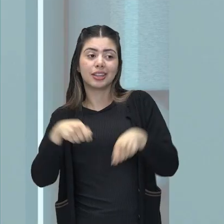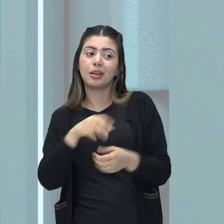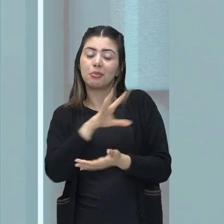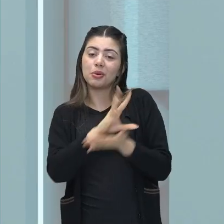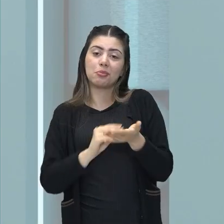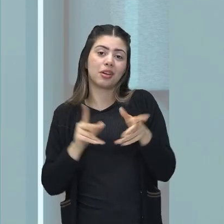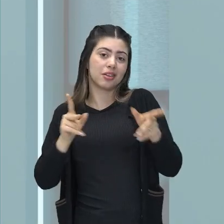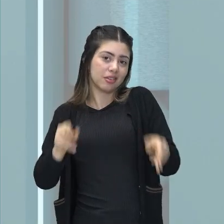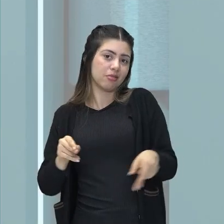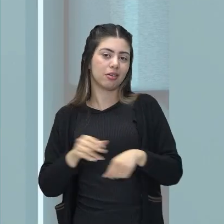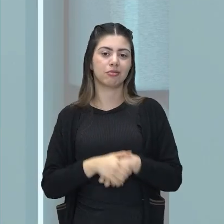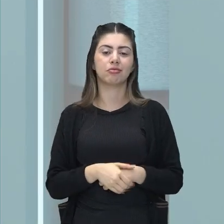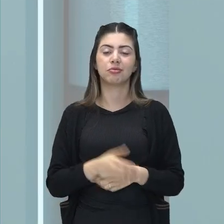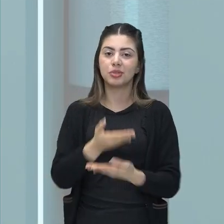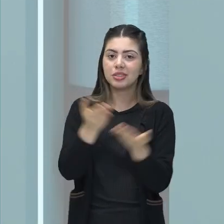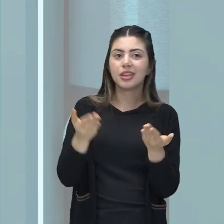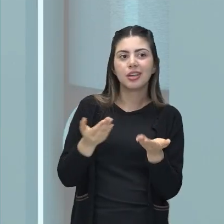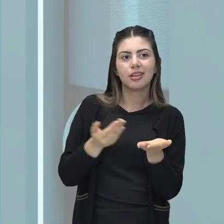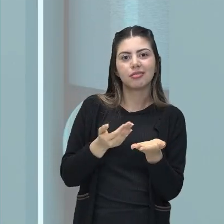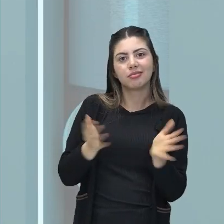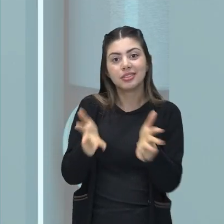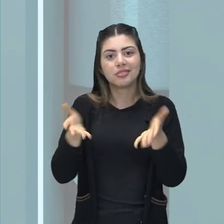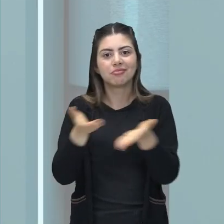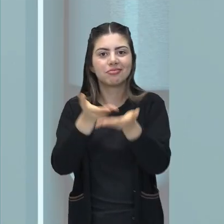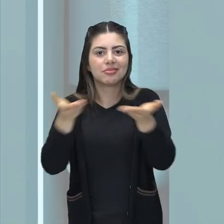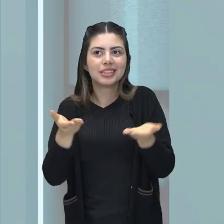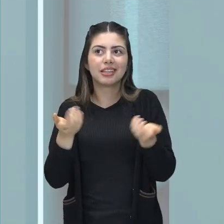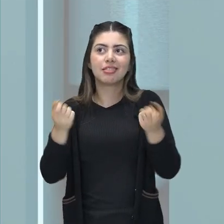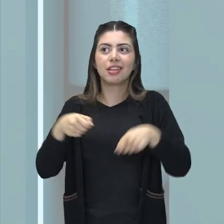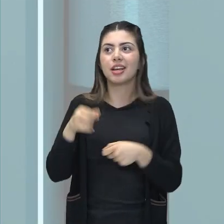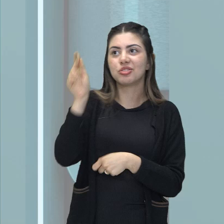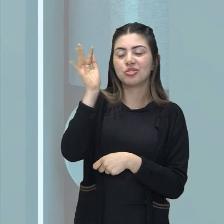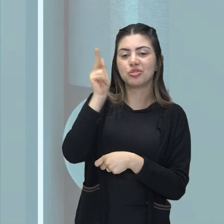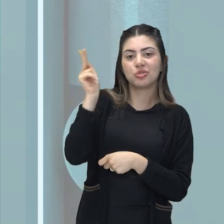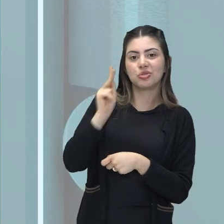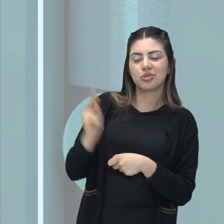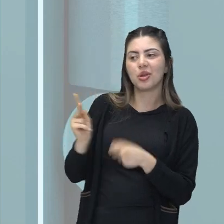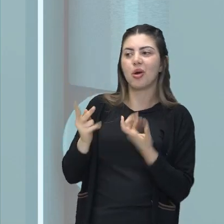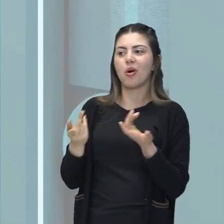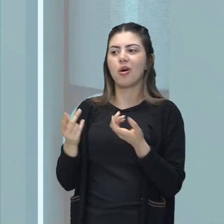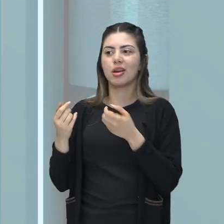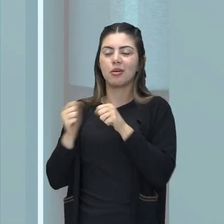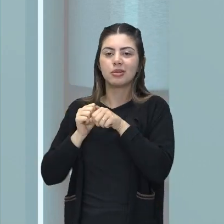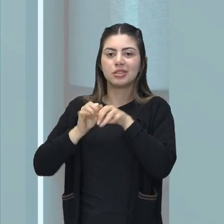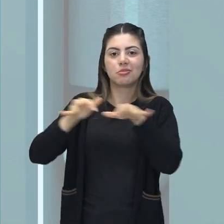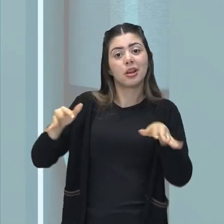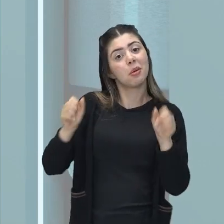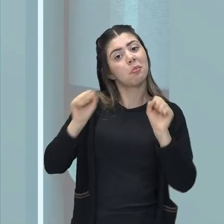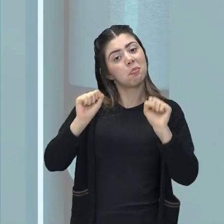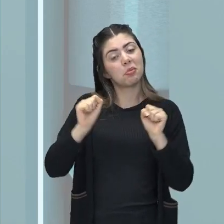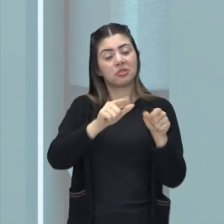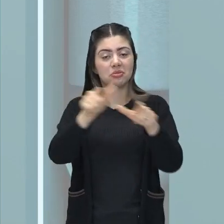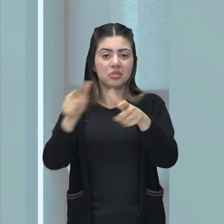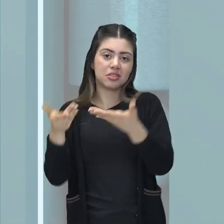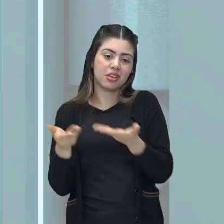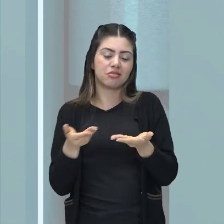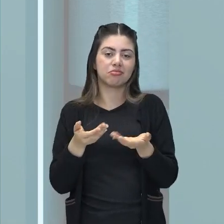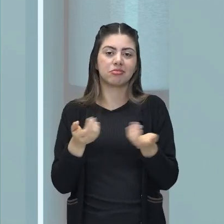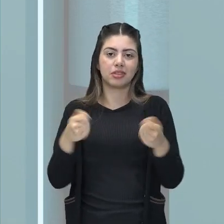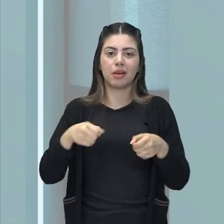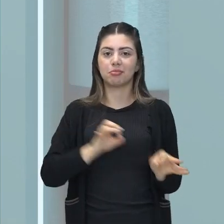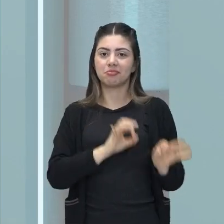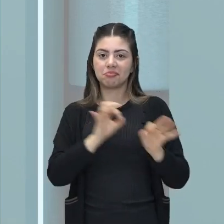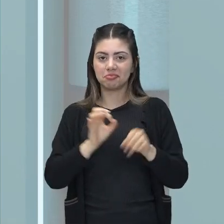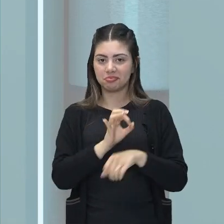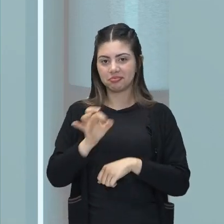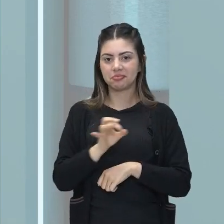para tomar a própria iniciativa de vocês, quem sabe contar lendas, histórias, casos do lugar de onde vocês estão assistindo,